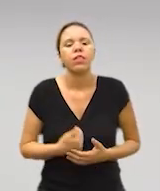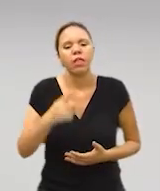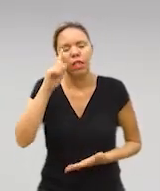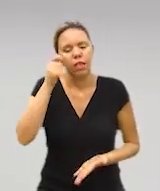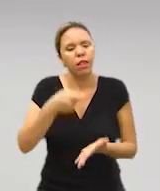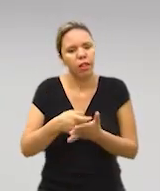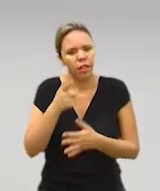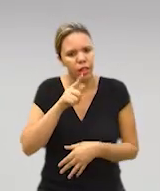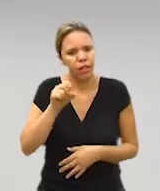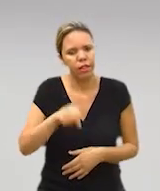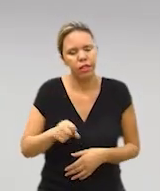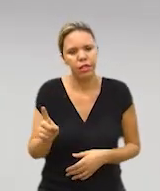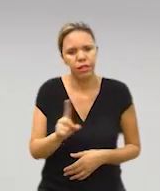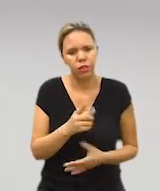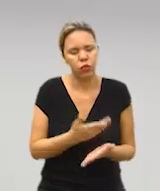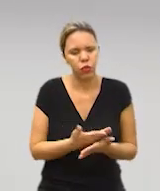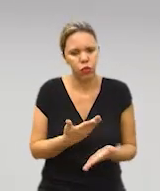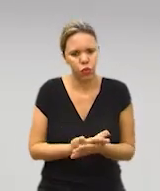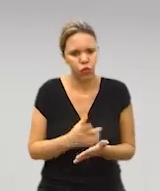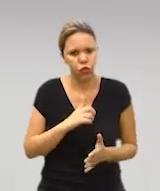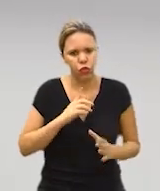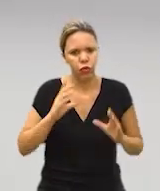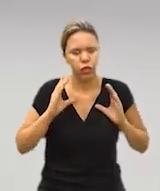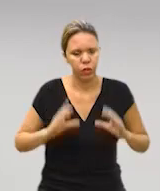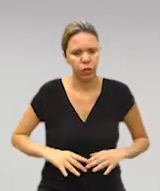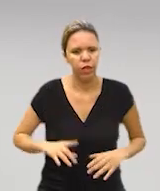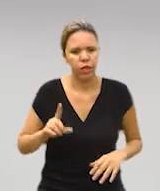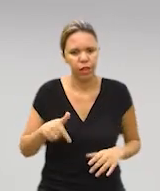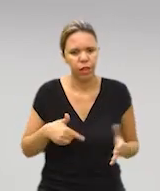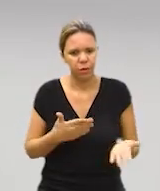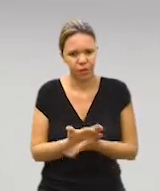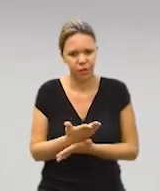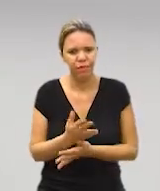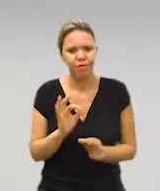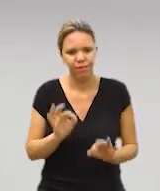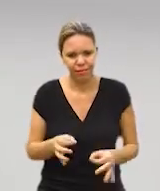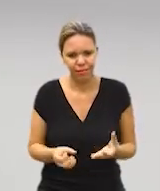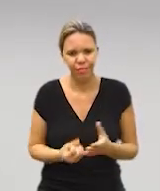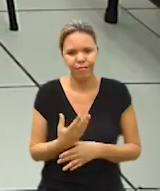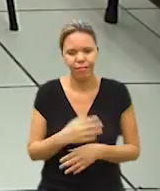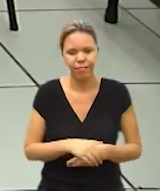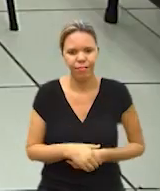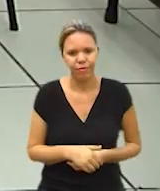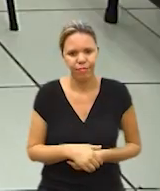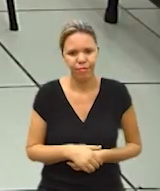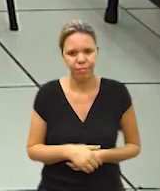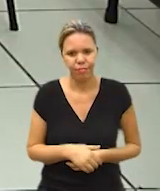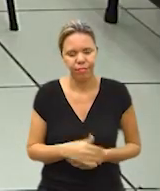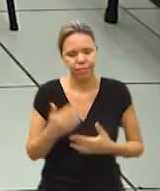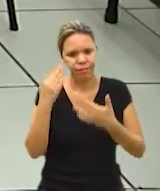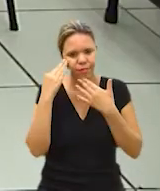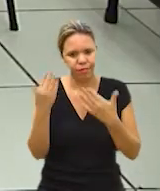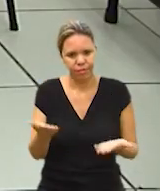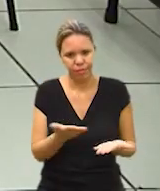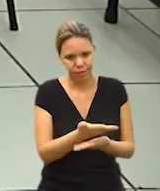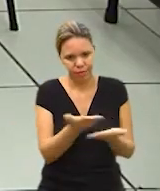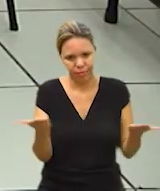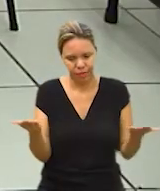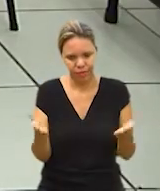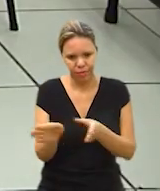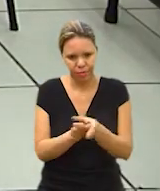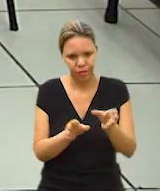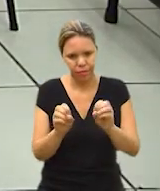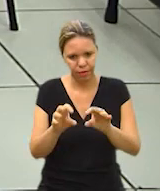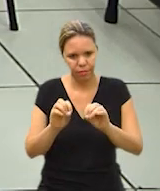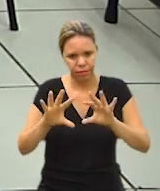garanto que ele vai. Se ele estudar e tiver essa postura, a aprovação vai acontecer, é natural. Muito obrigada pelas